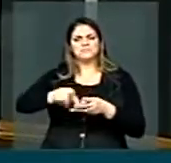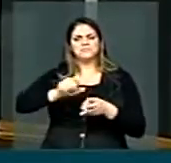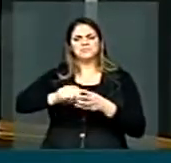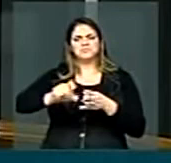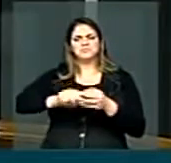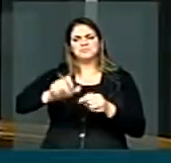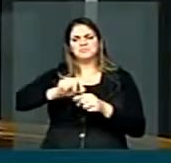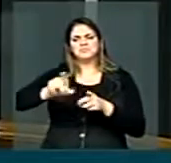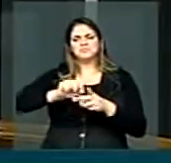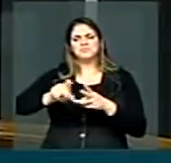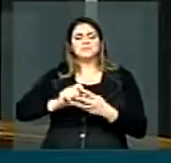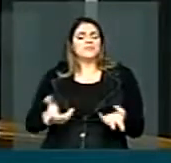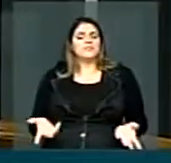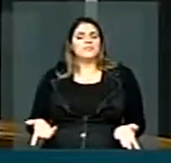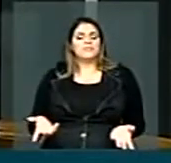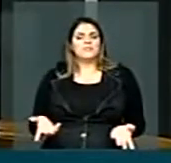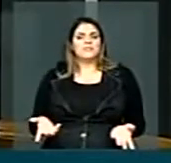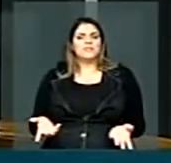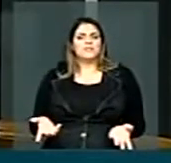Então, é